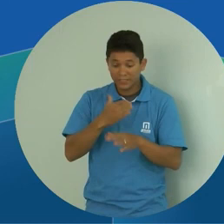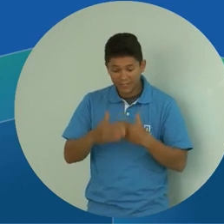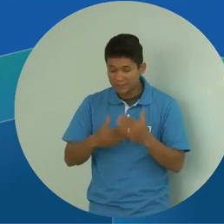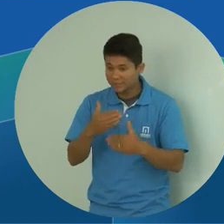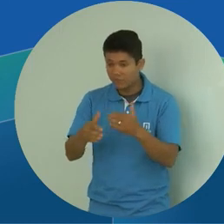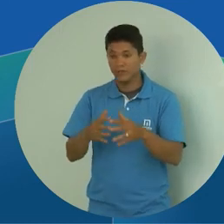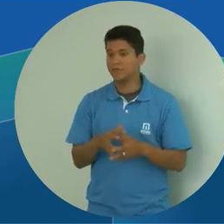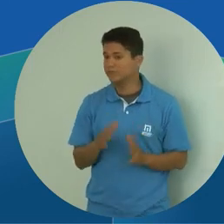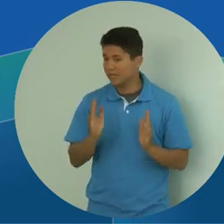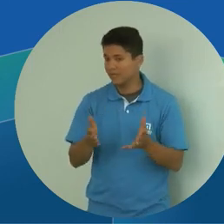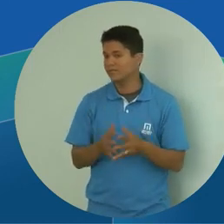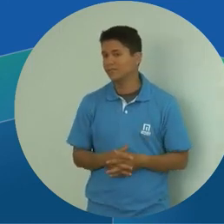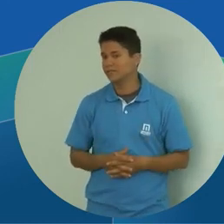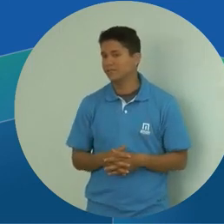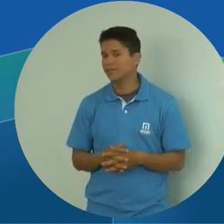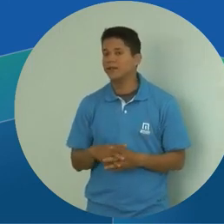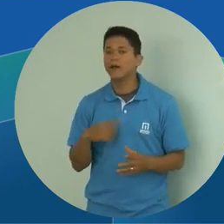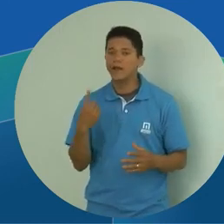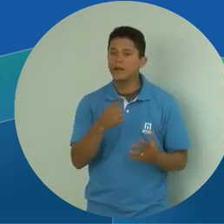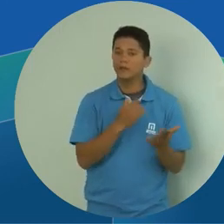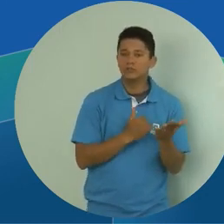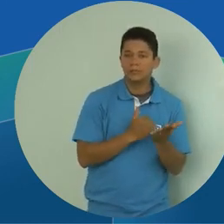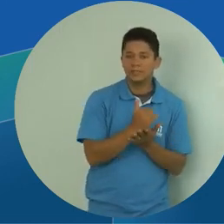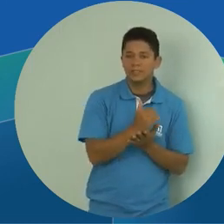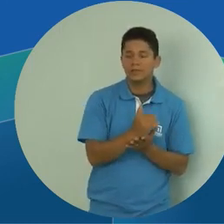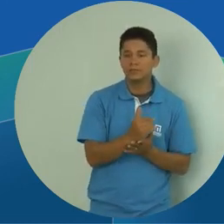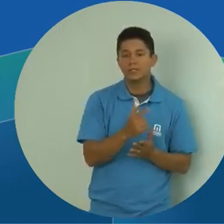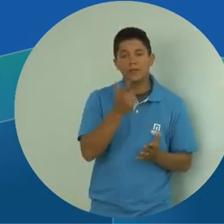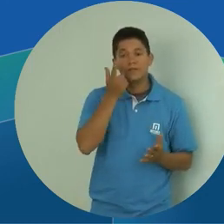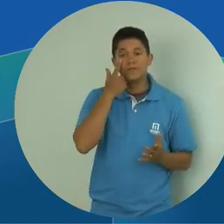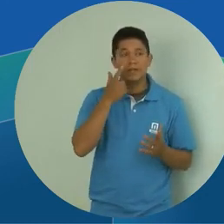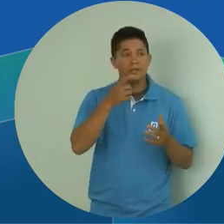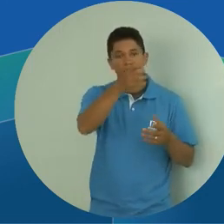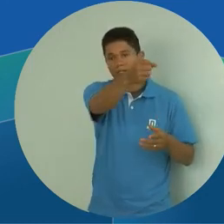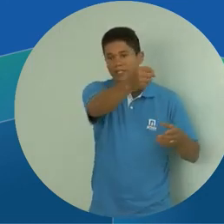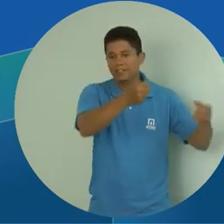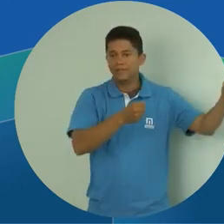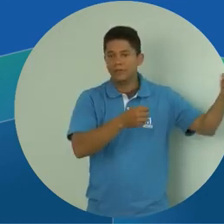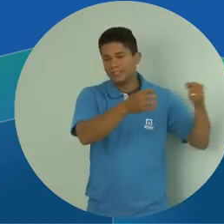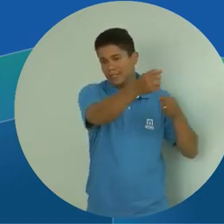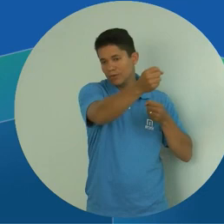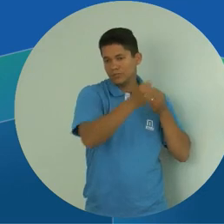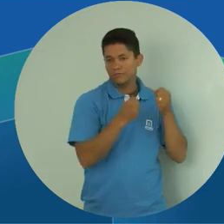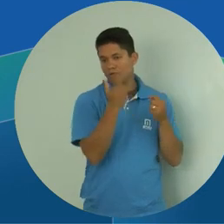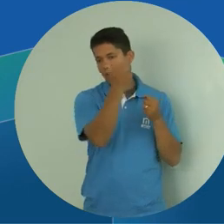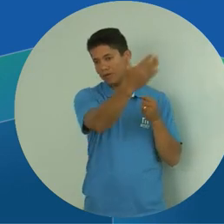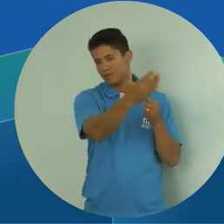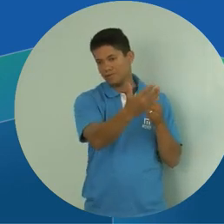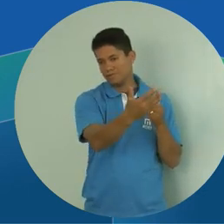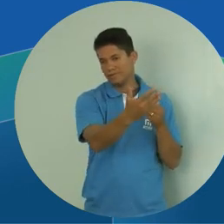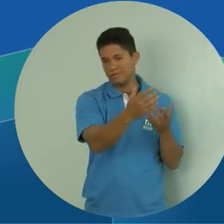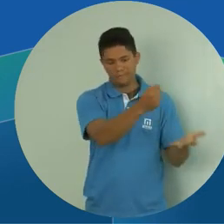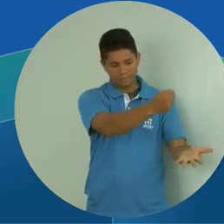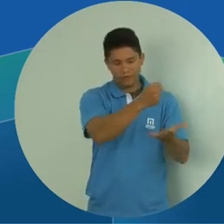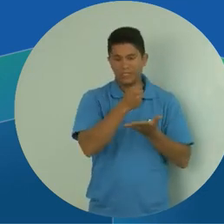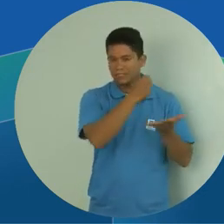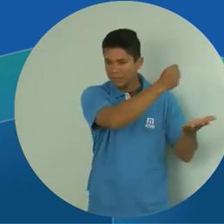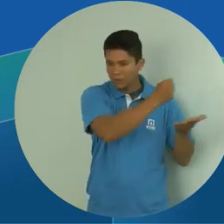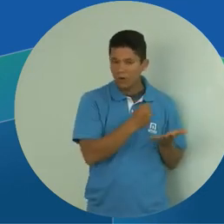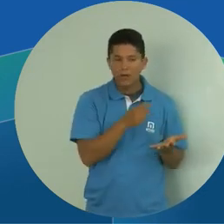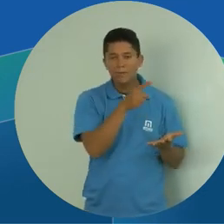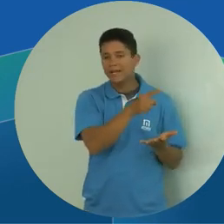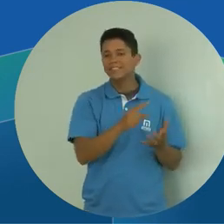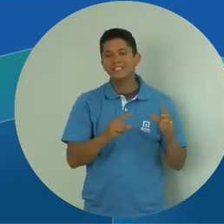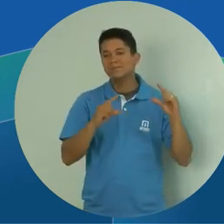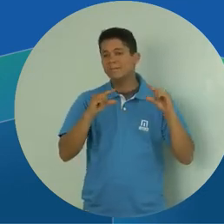desenvolvendo. E aí que nós começamos a trazer fornecedores de fora, com uma capacidade de fornecimento muito mais baixa.